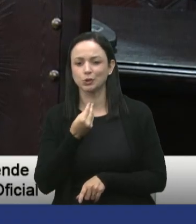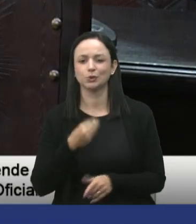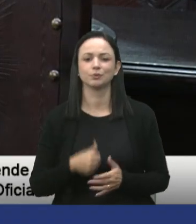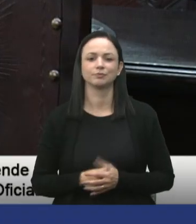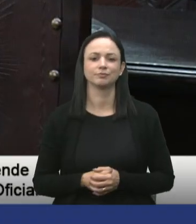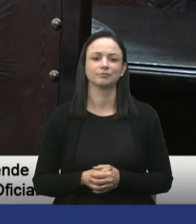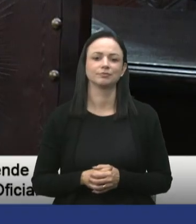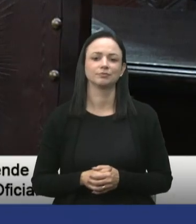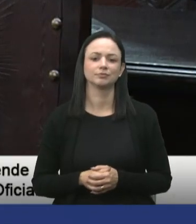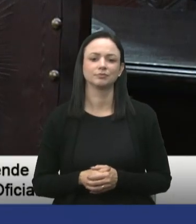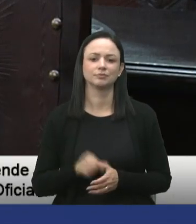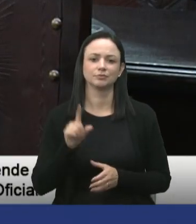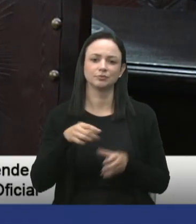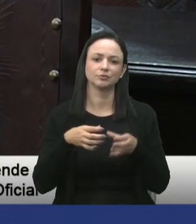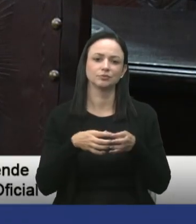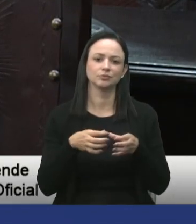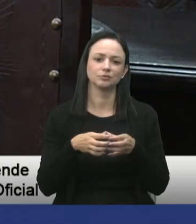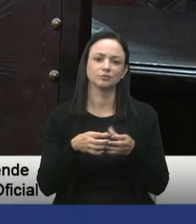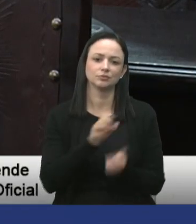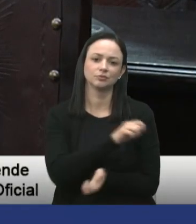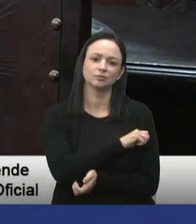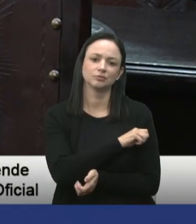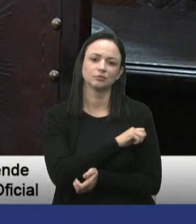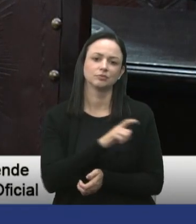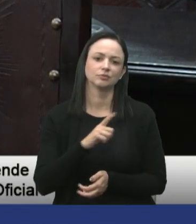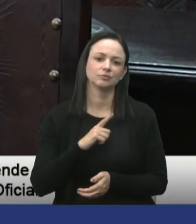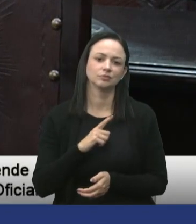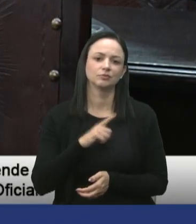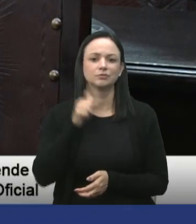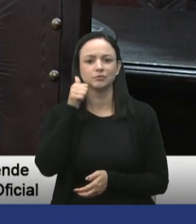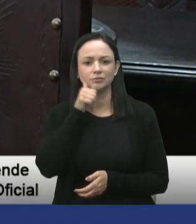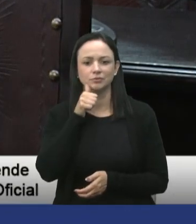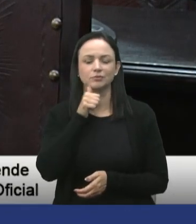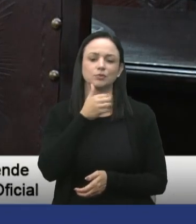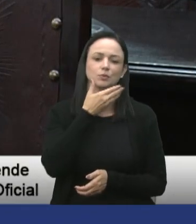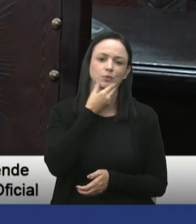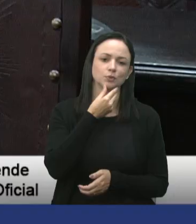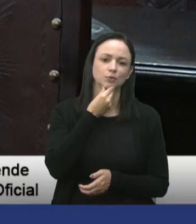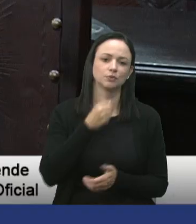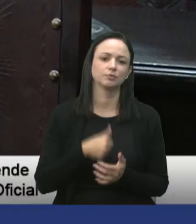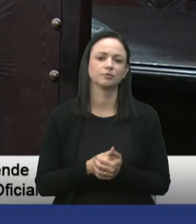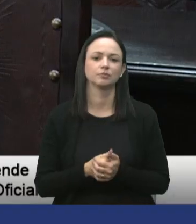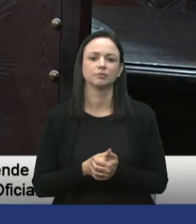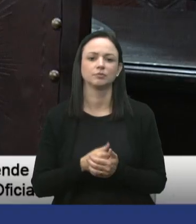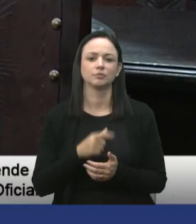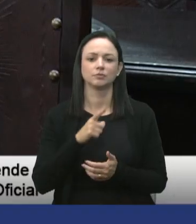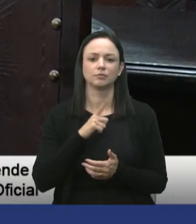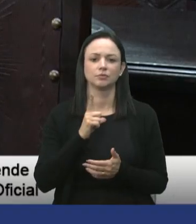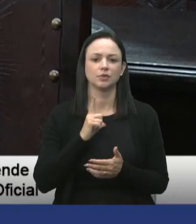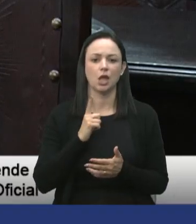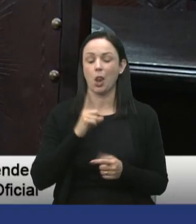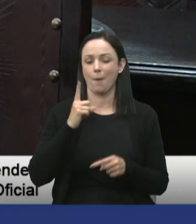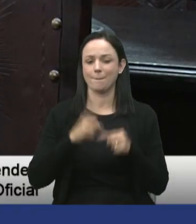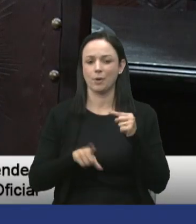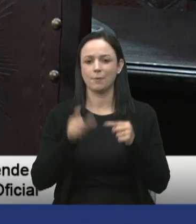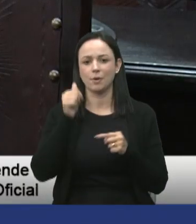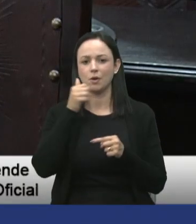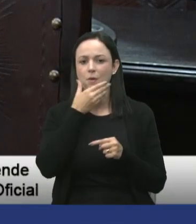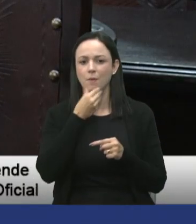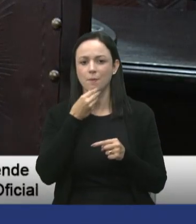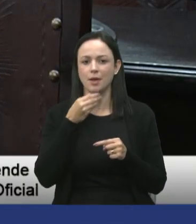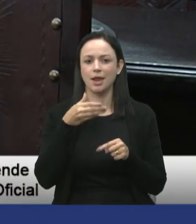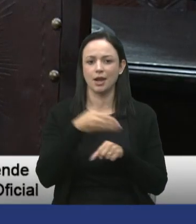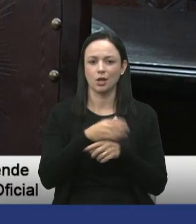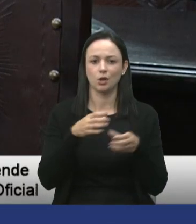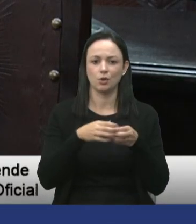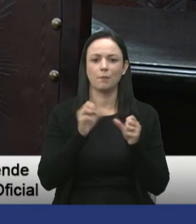é isso. E aí, esse grupo de estudantes, tem meninas e meninos, né? Eu não impedi a entrada dos meninos para o grupo, porque a gente pode ter